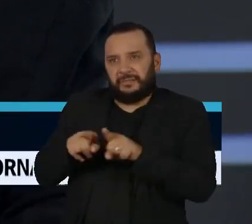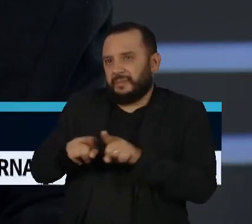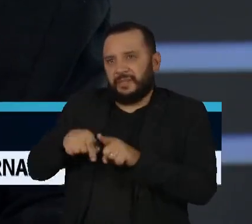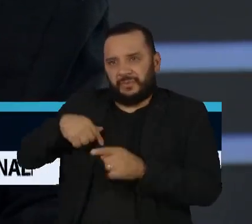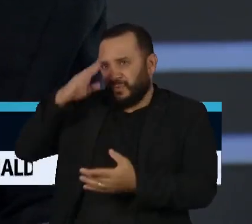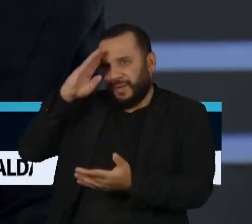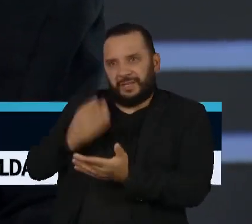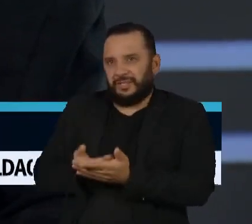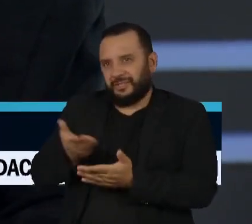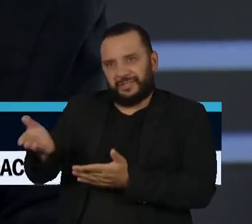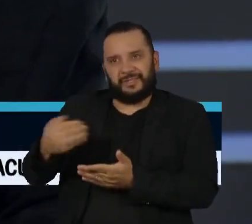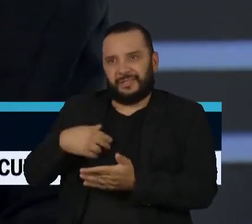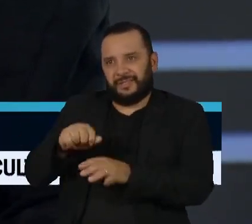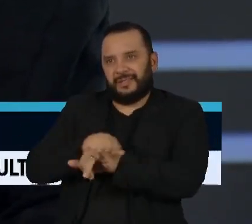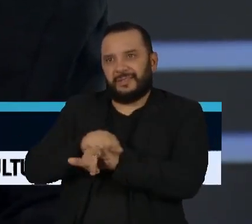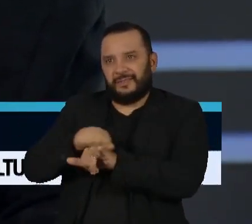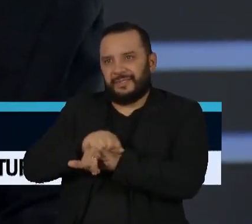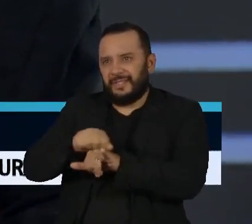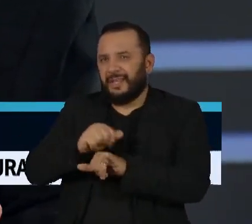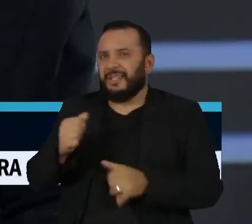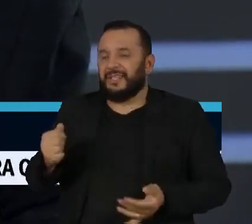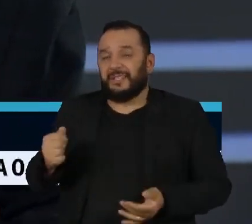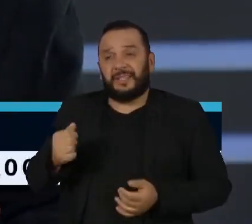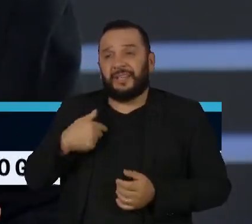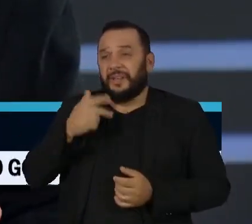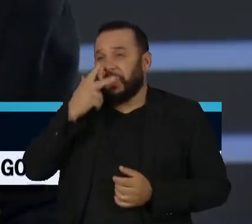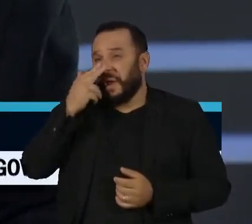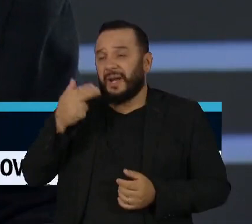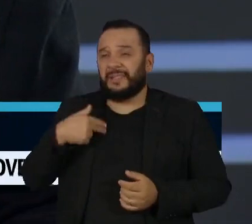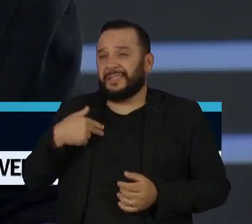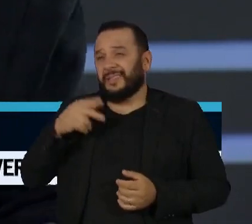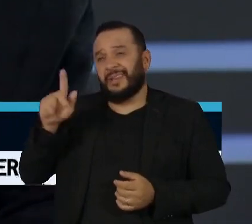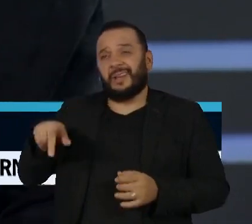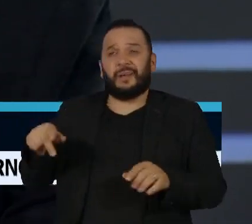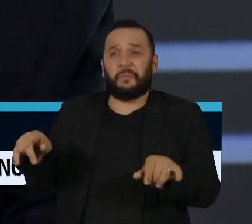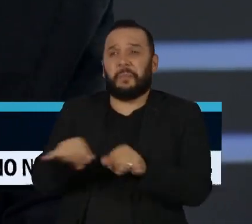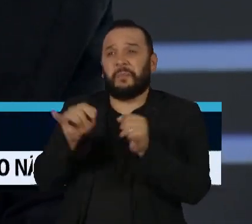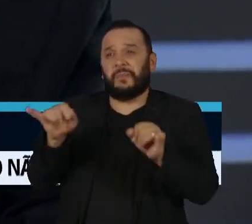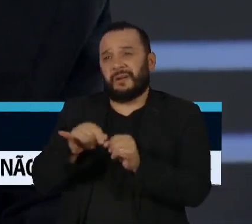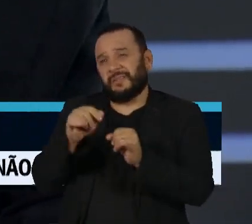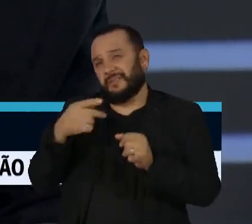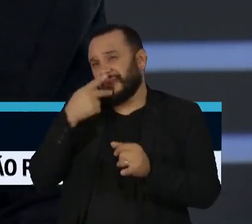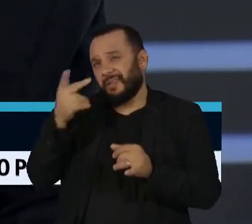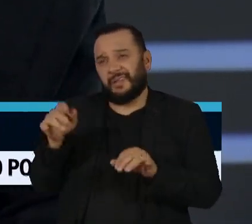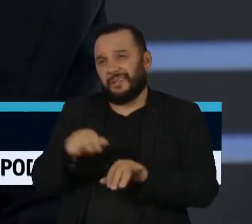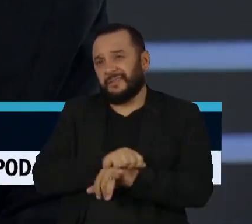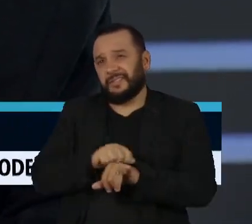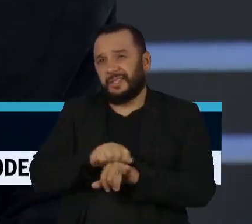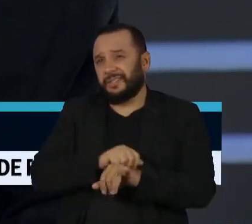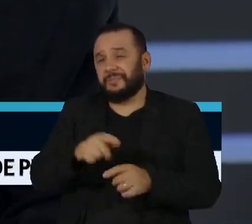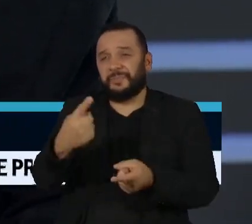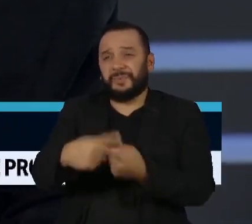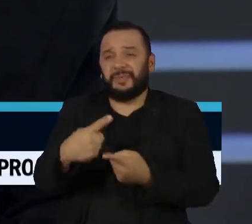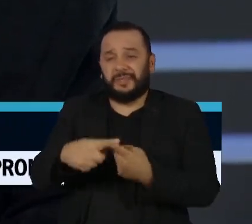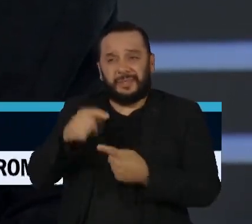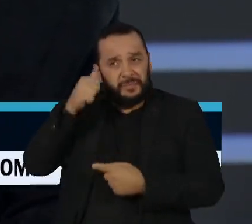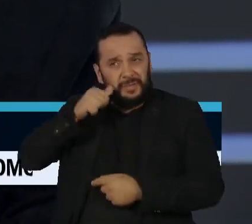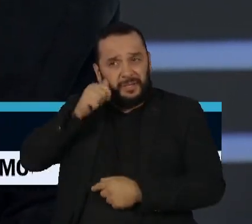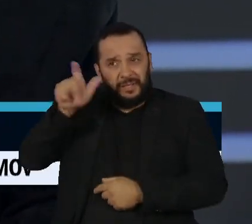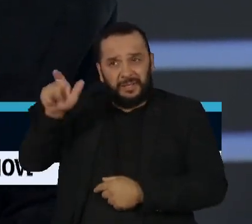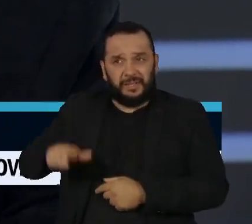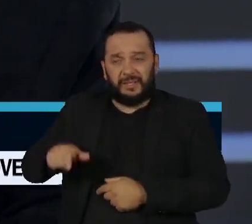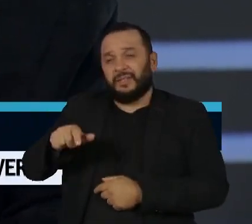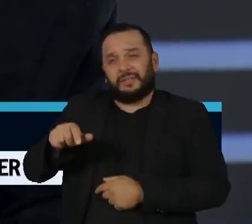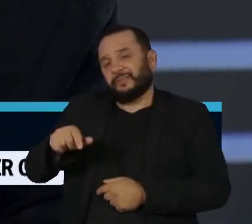acho difícil acho que Inclusive a coisa meio melancólica né a juíza ela em 19